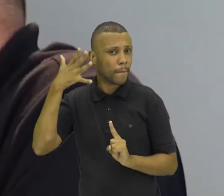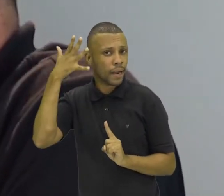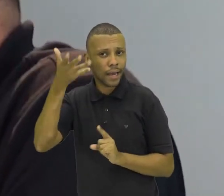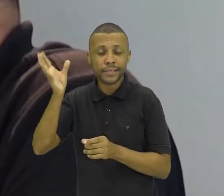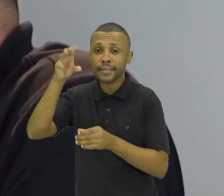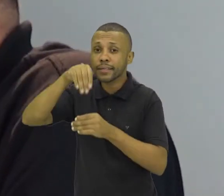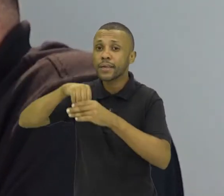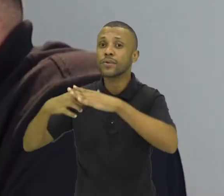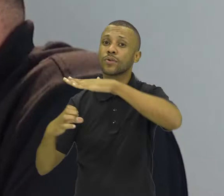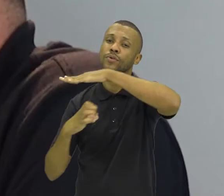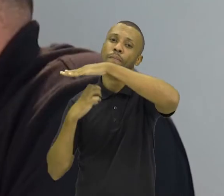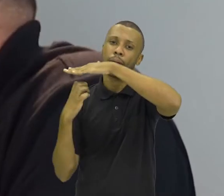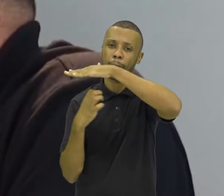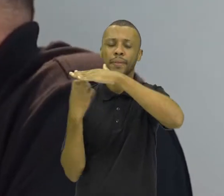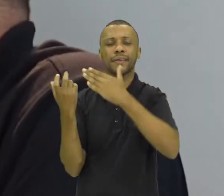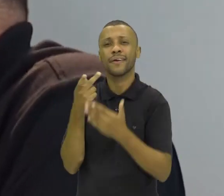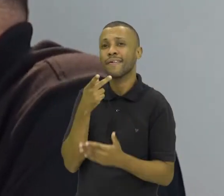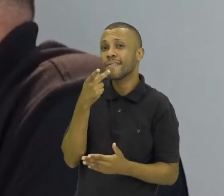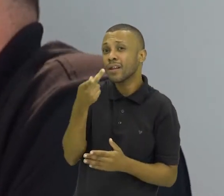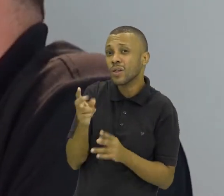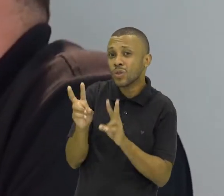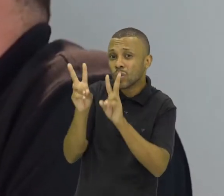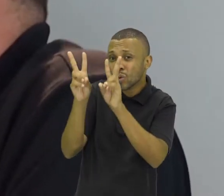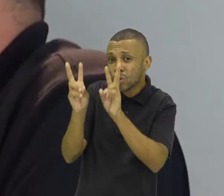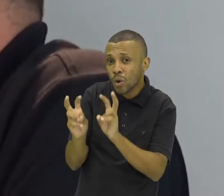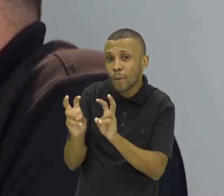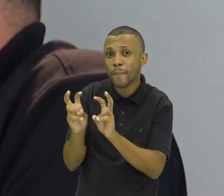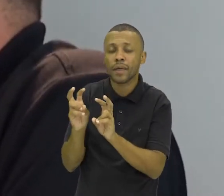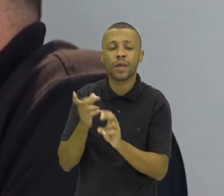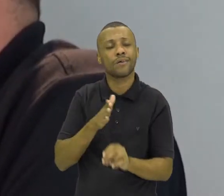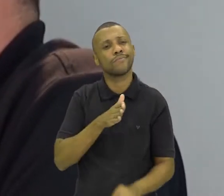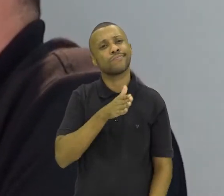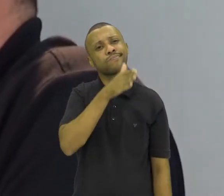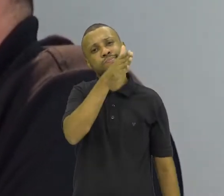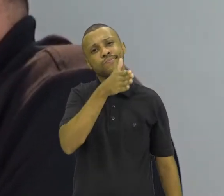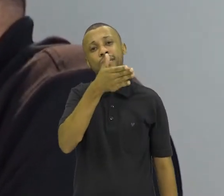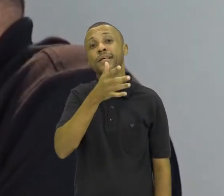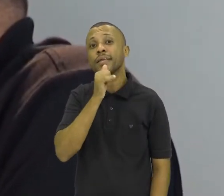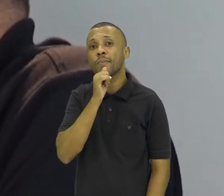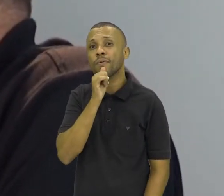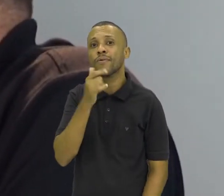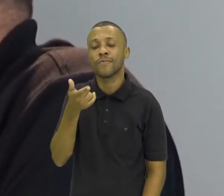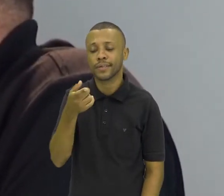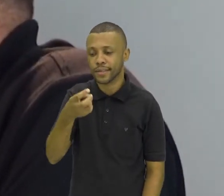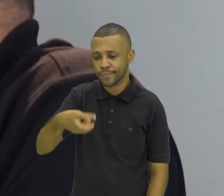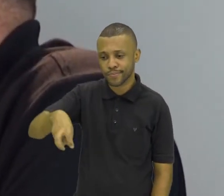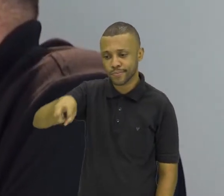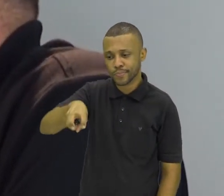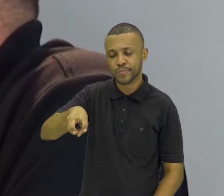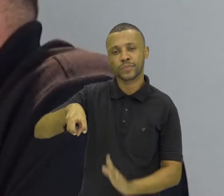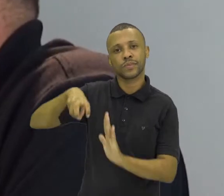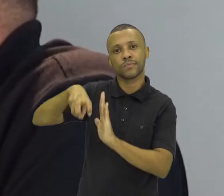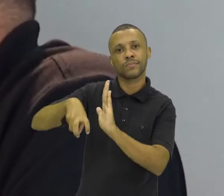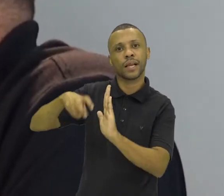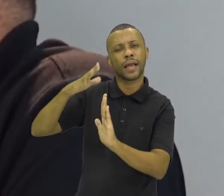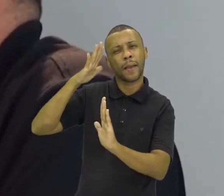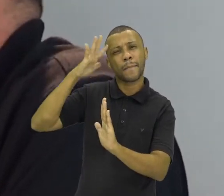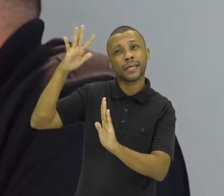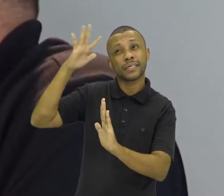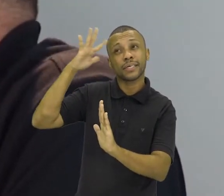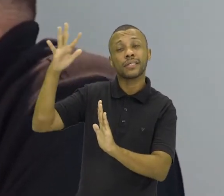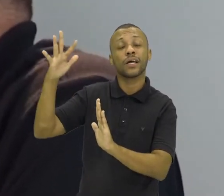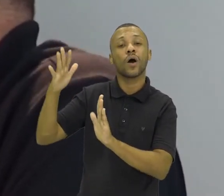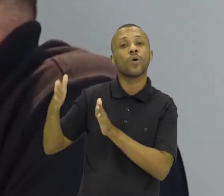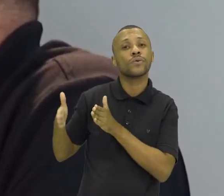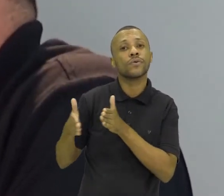ALC, ou palestra motivacional, seja lá qual for a palestra, às vezes eu falo, tipo... Senta numa cadeira de rodas e imagina o seu trajeto, sei